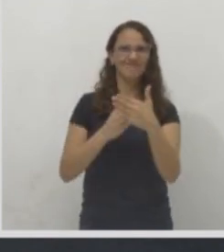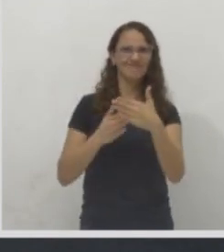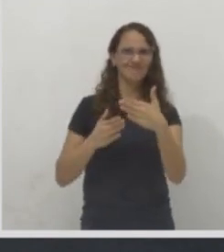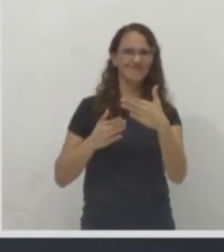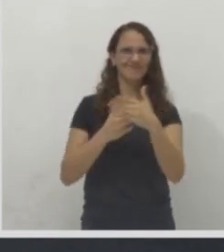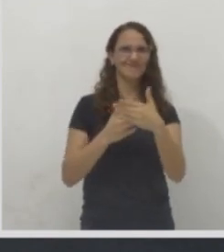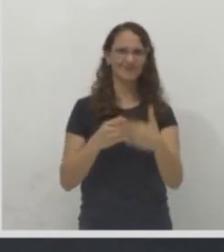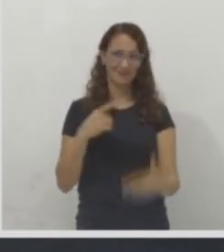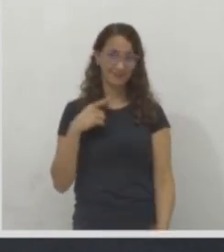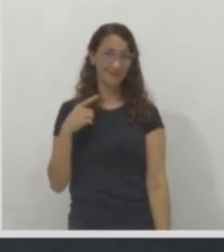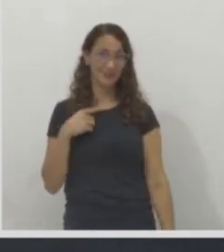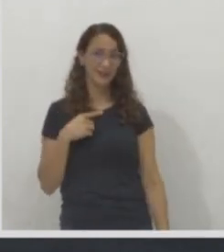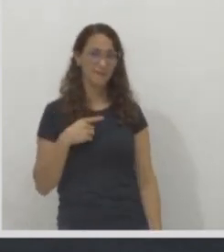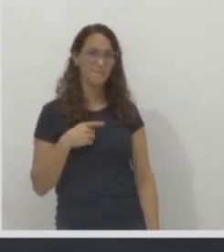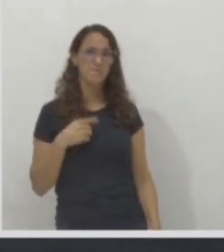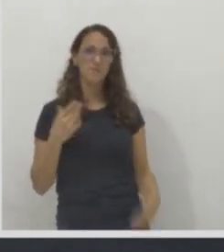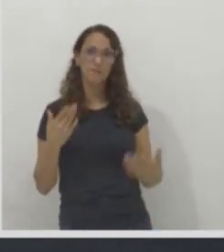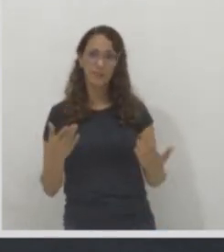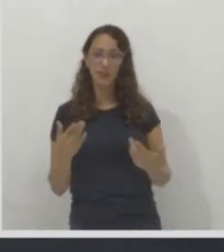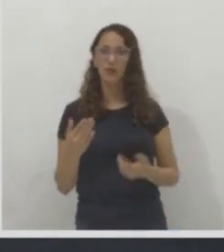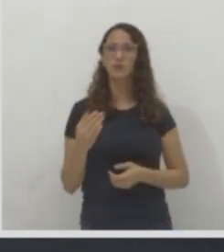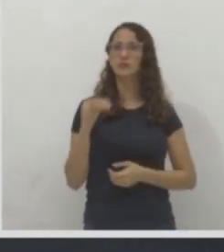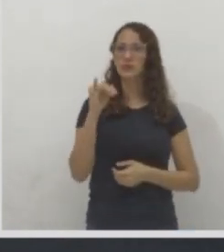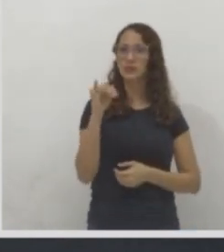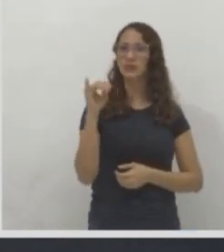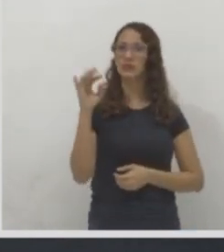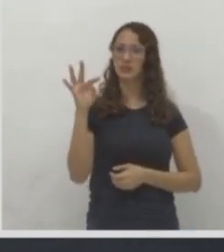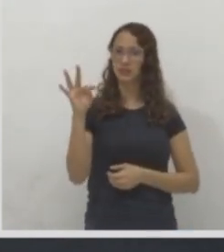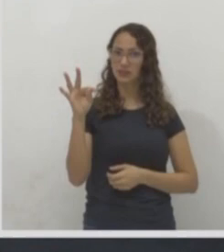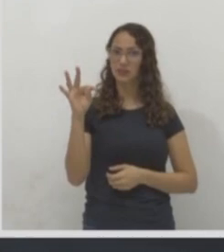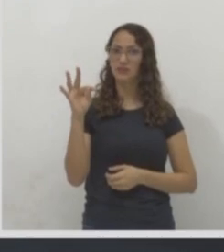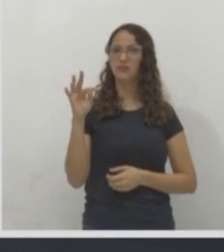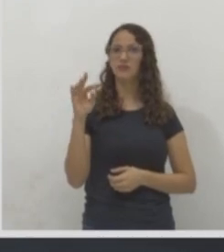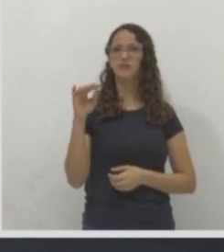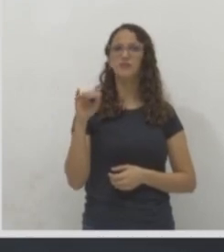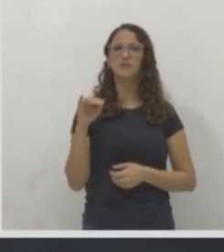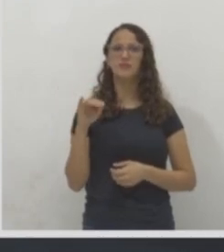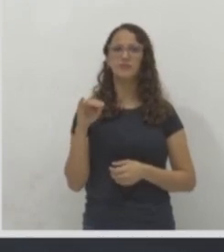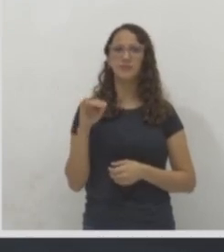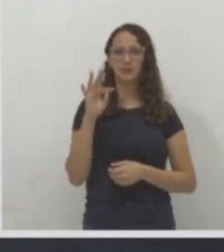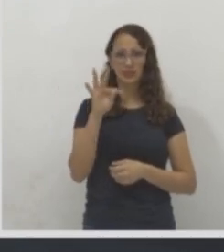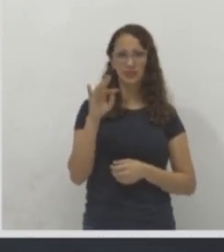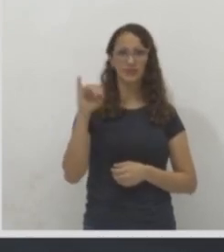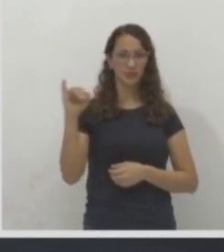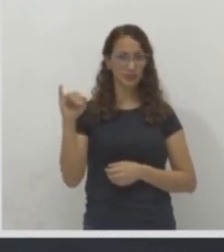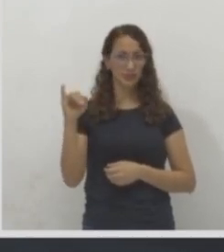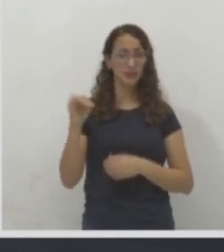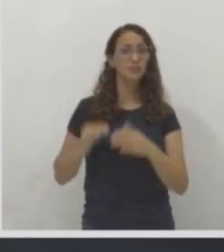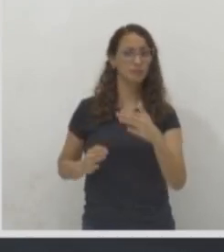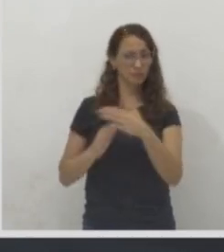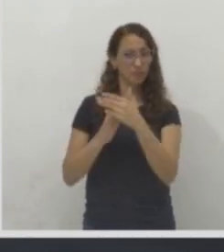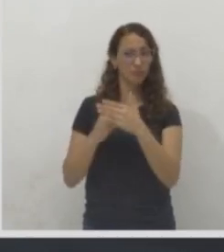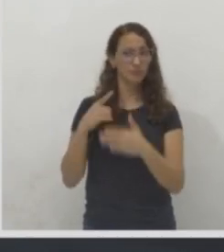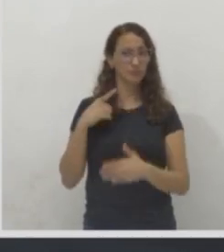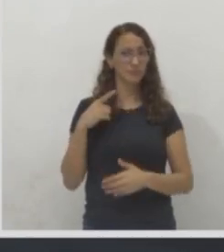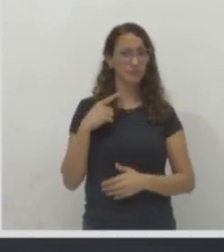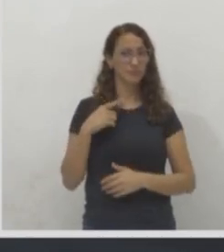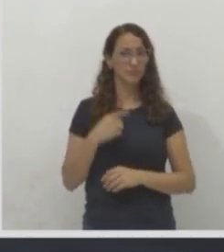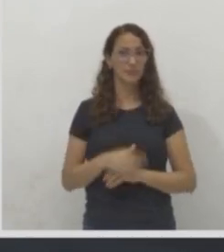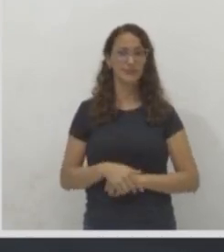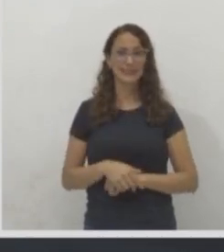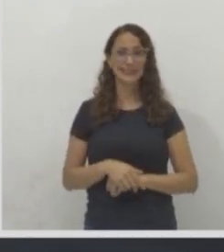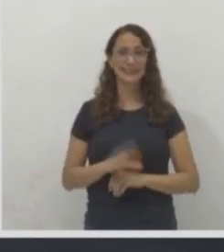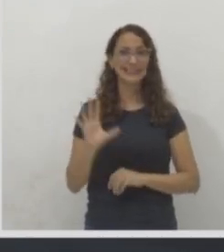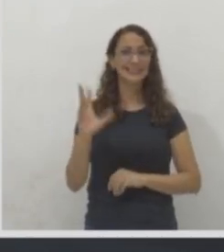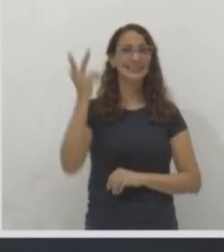ver nos transitivos indiretos. Eles têm um obstáculo ali. Então, ele jogou de forma indireta e